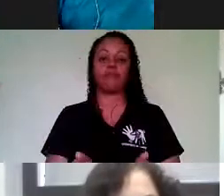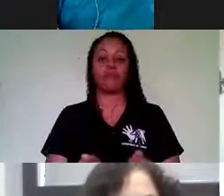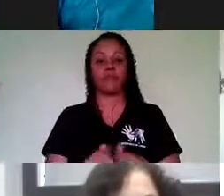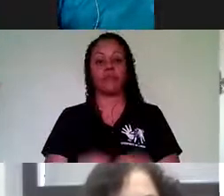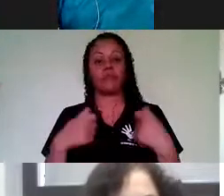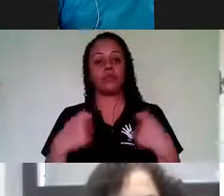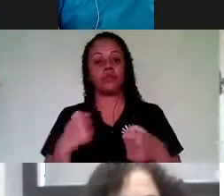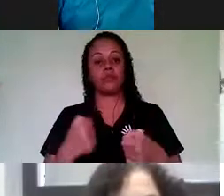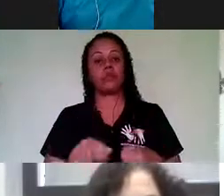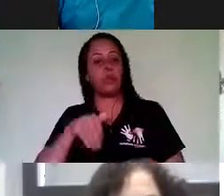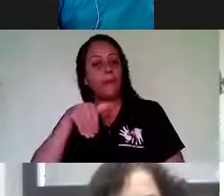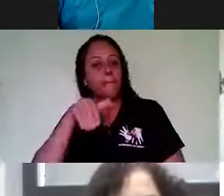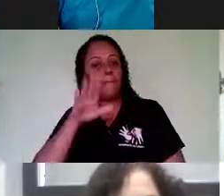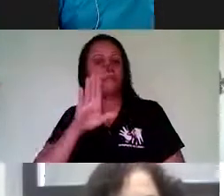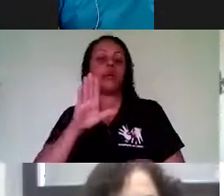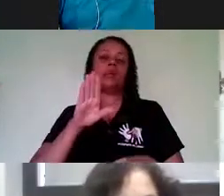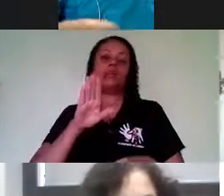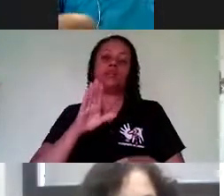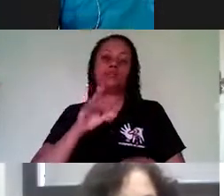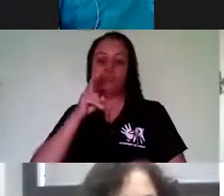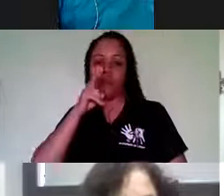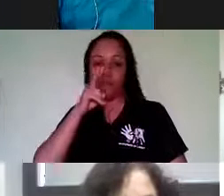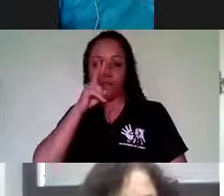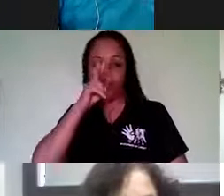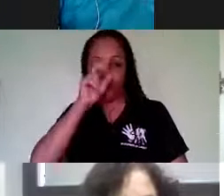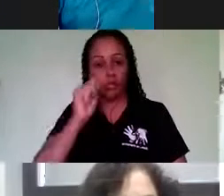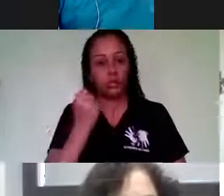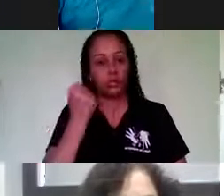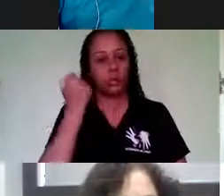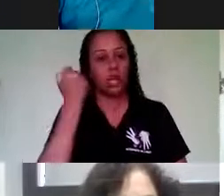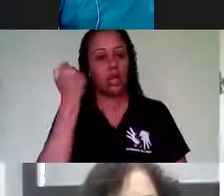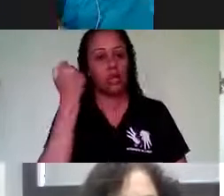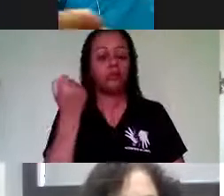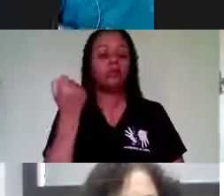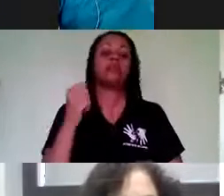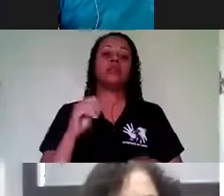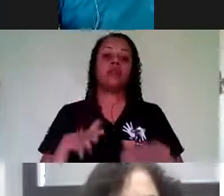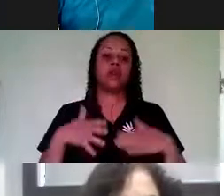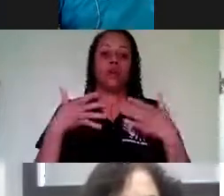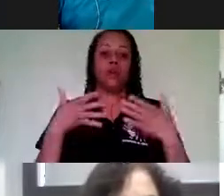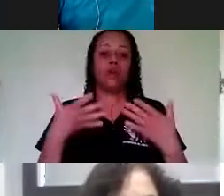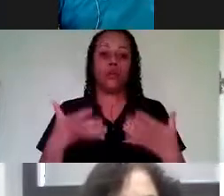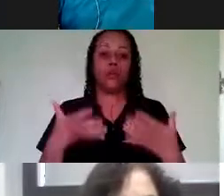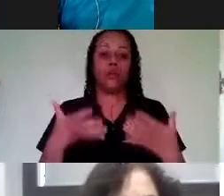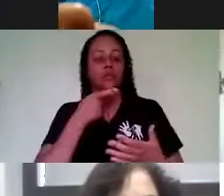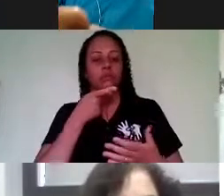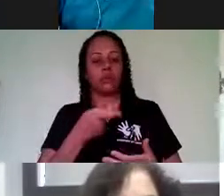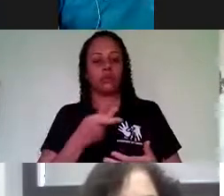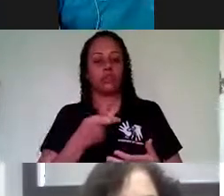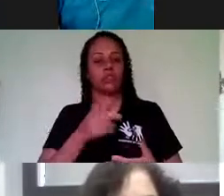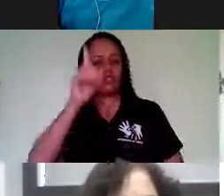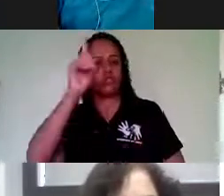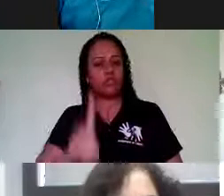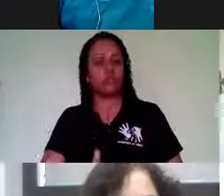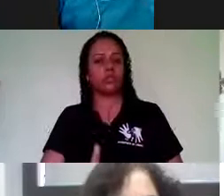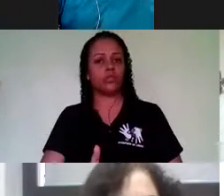fortalecida no movimento sindical. Quando nós falamos em direito, né, ao trabalho das pessoas com deficiência, no fundo, a gente